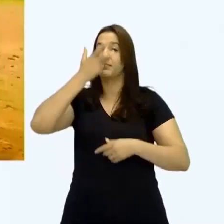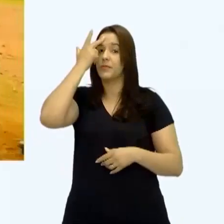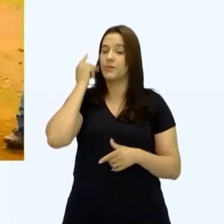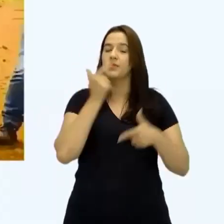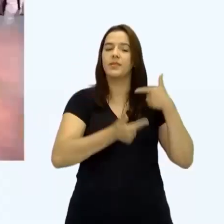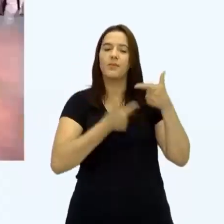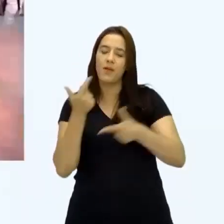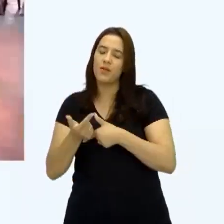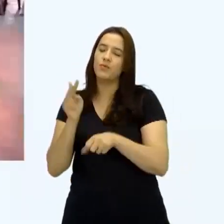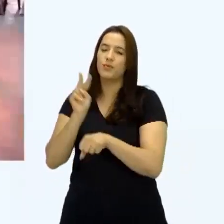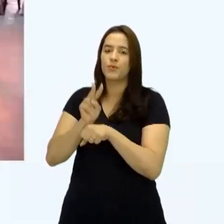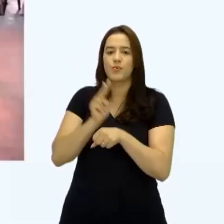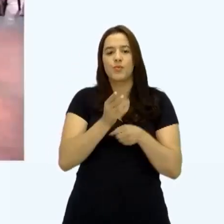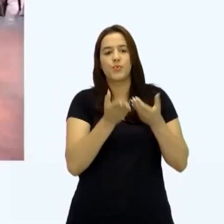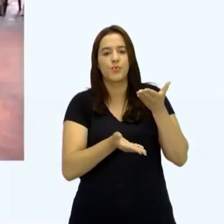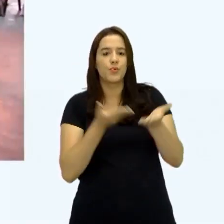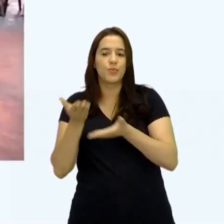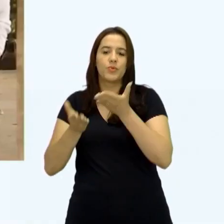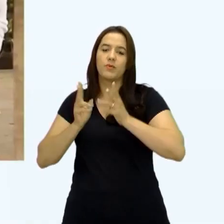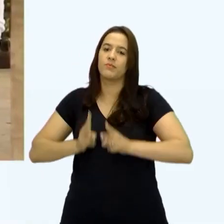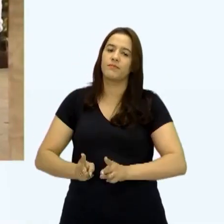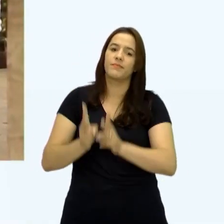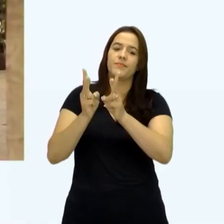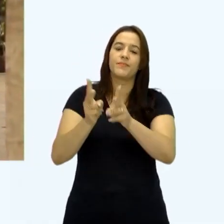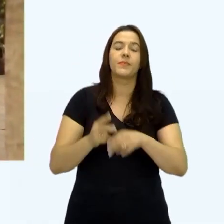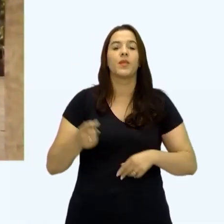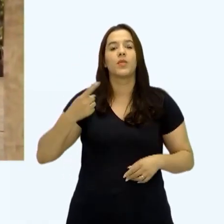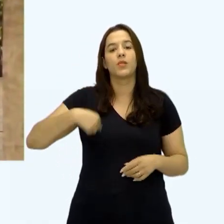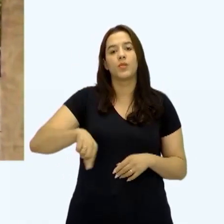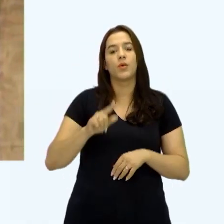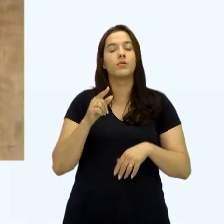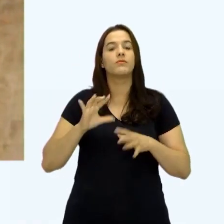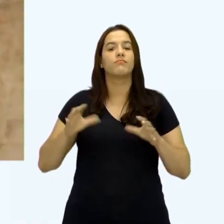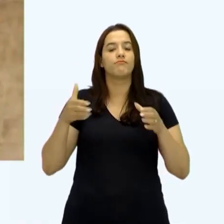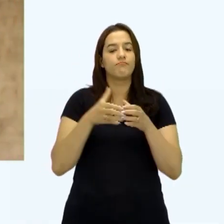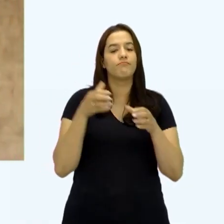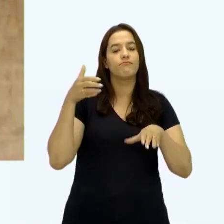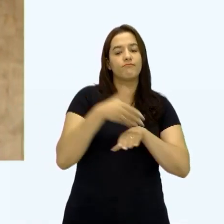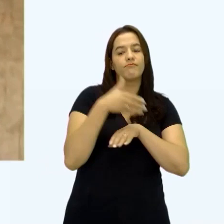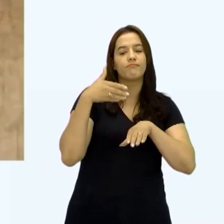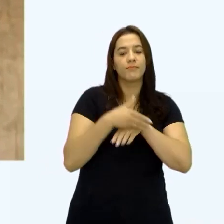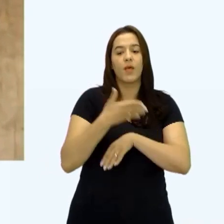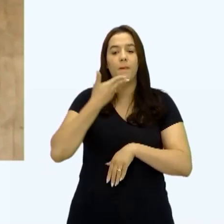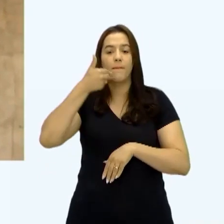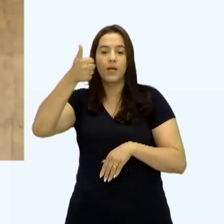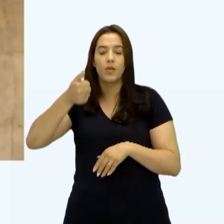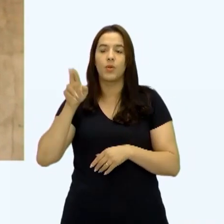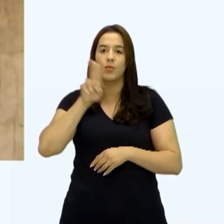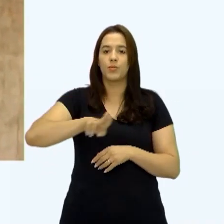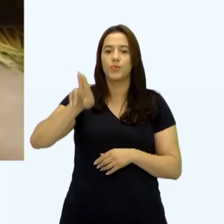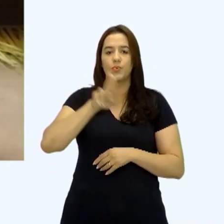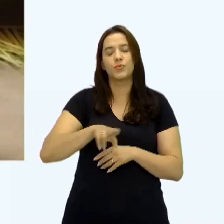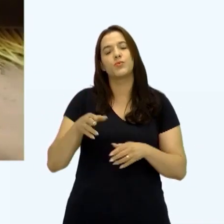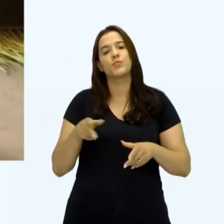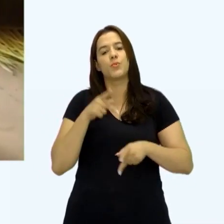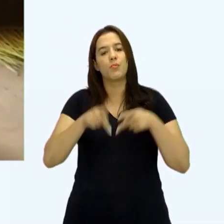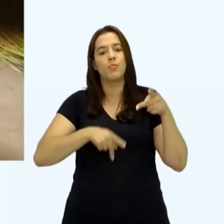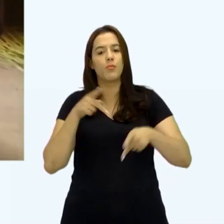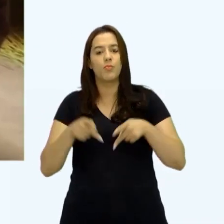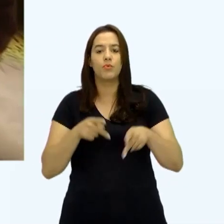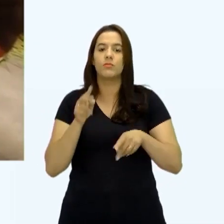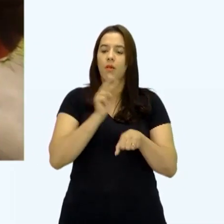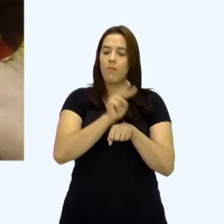manter esses espaços de conservação. A gestão participativa é a melhor forma de garantir o uso público e a transparência das